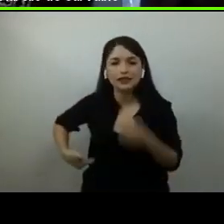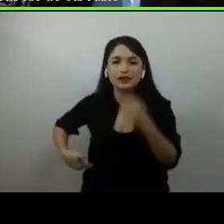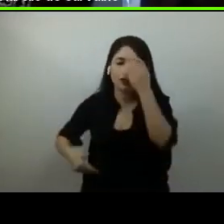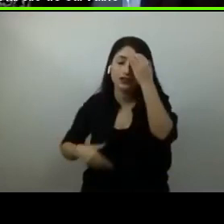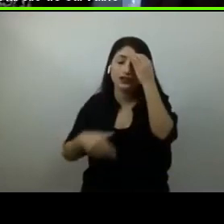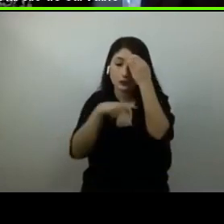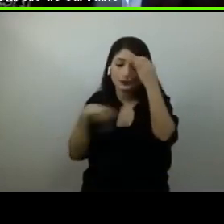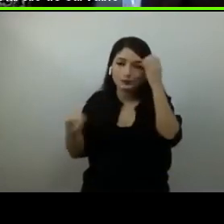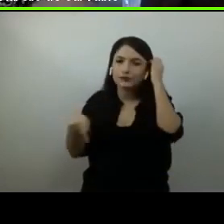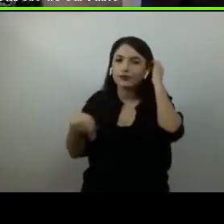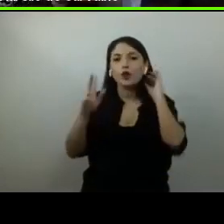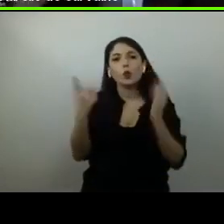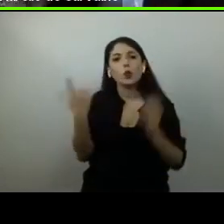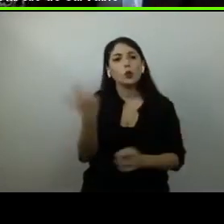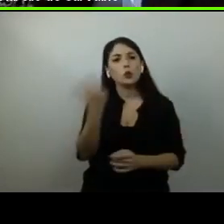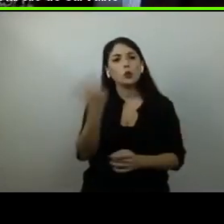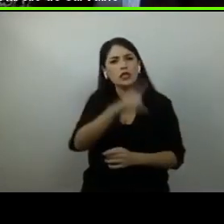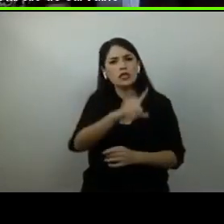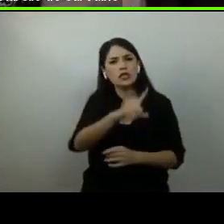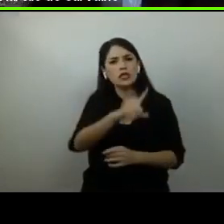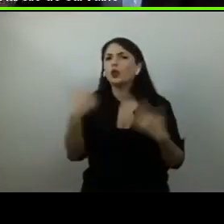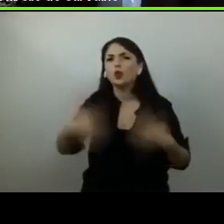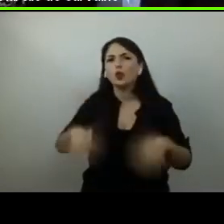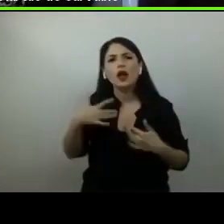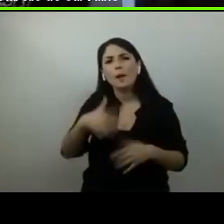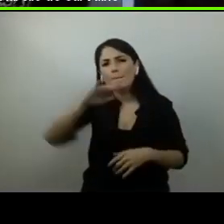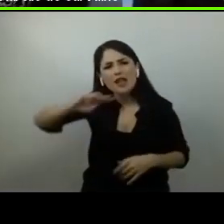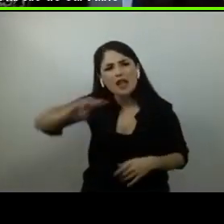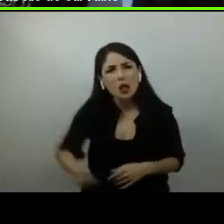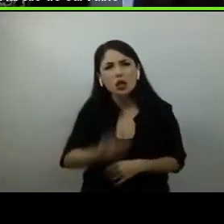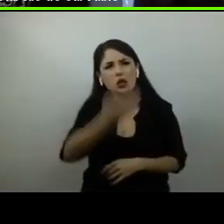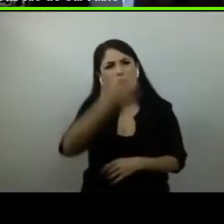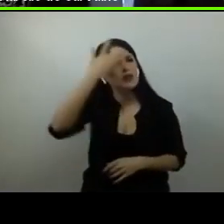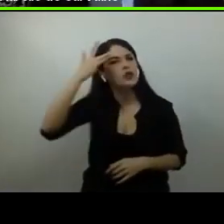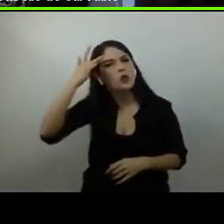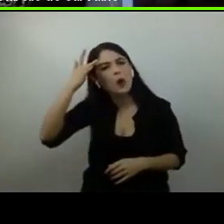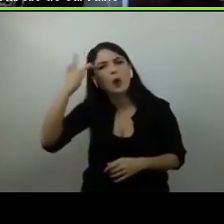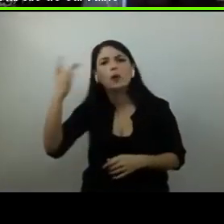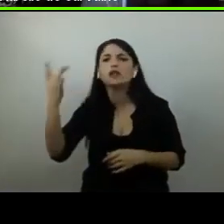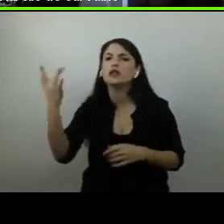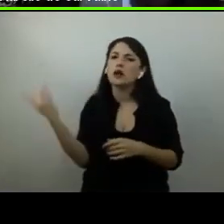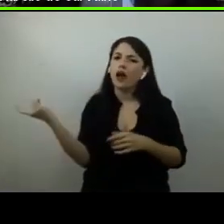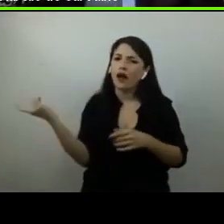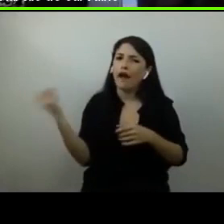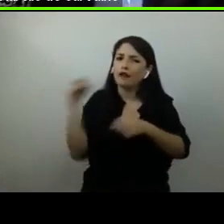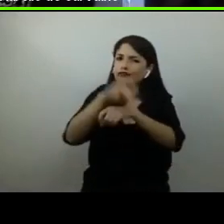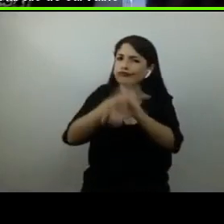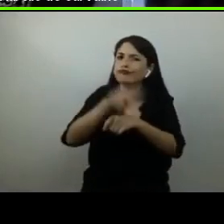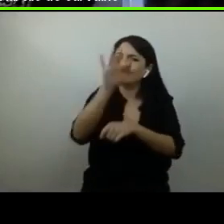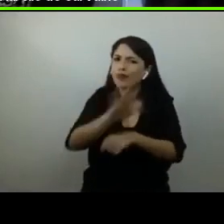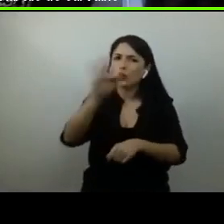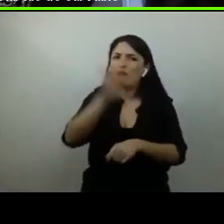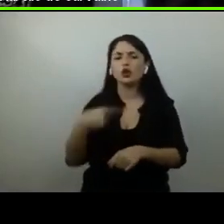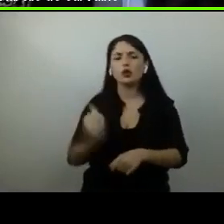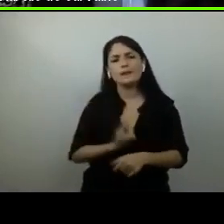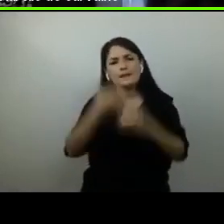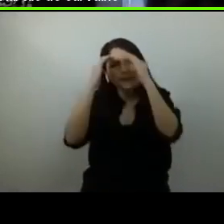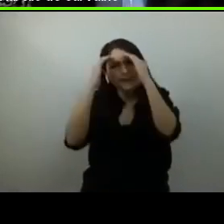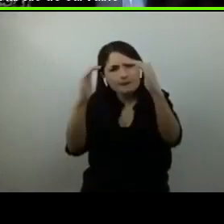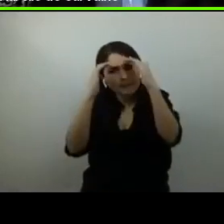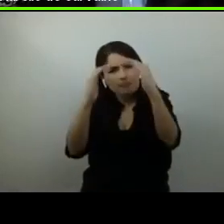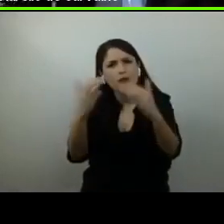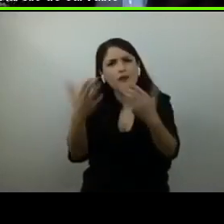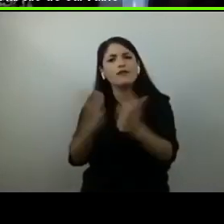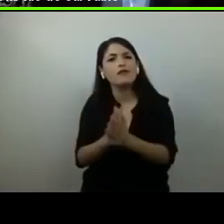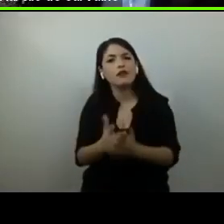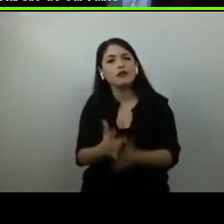levando milhões de brasileiros, enfim, aos bancos escolares, universitários, enfim, alguém que, com certeza, a gente respeita e admira demais, com quem a gente tem um